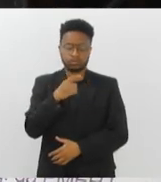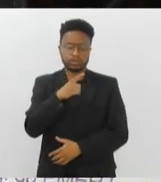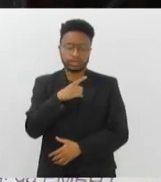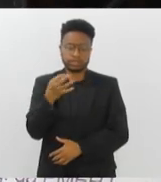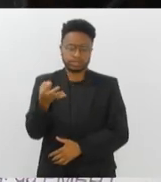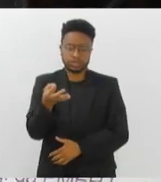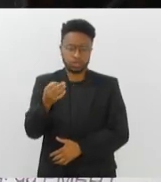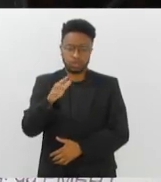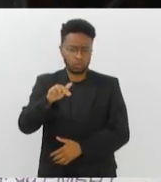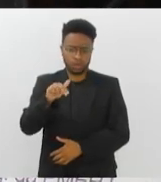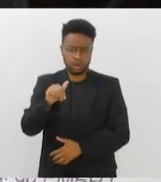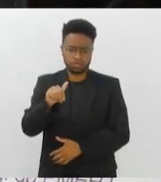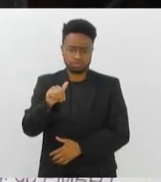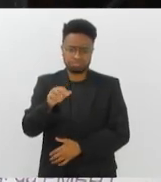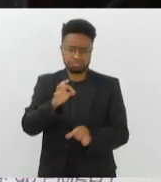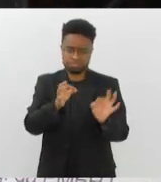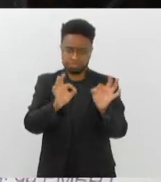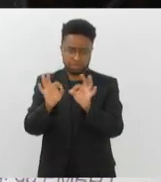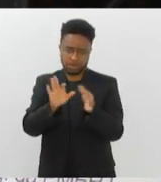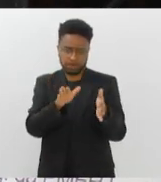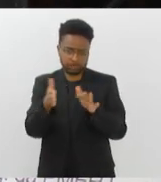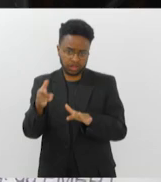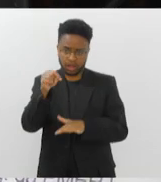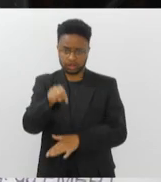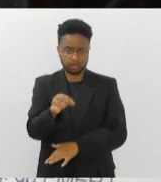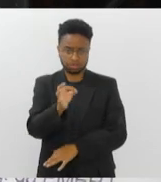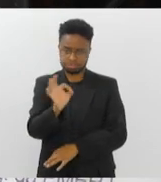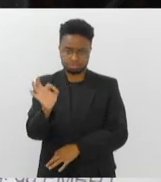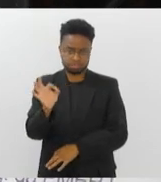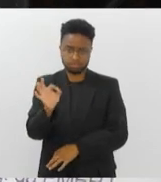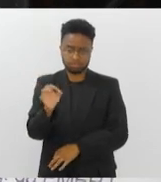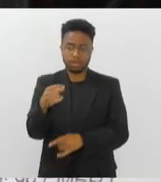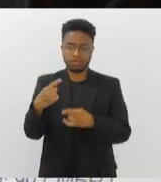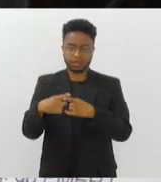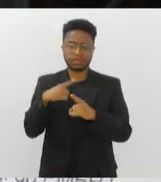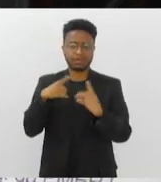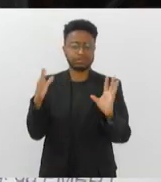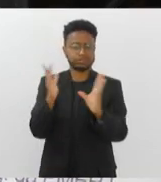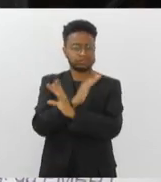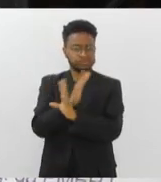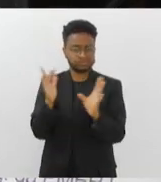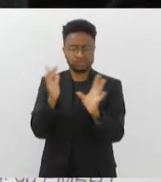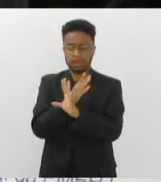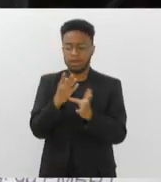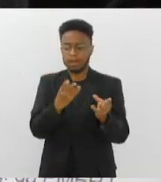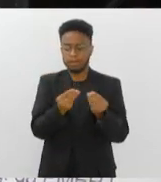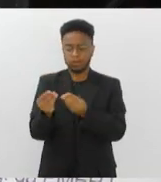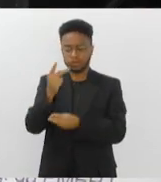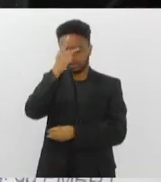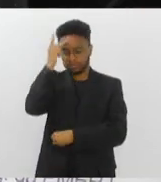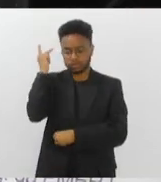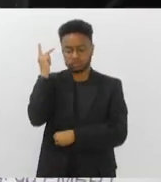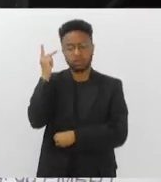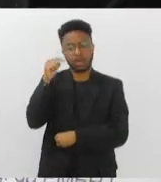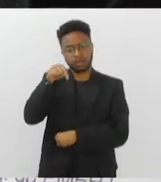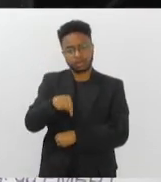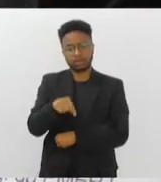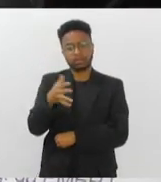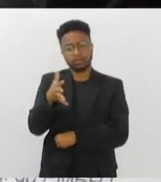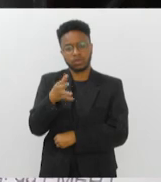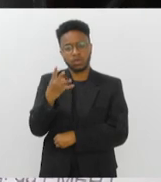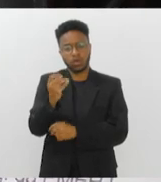um óbito nessa casa. Com todo esse movimento que tem, e eu falo há mais de